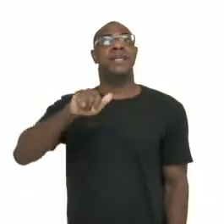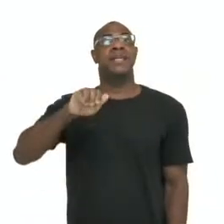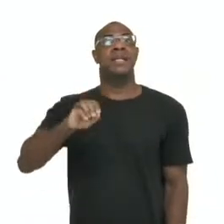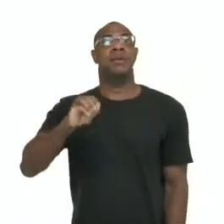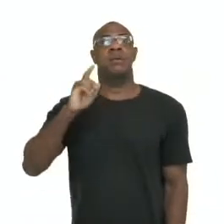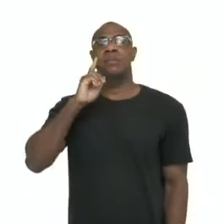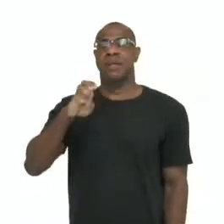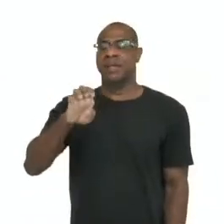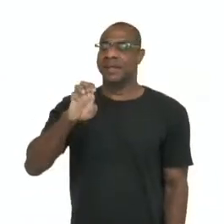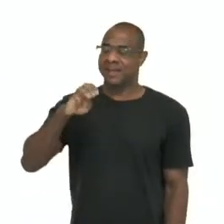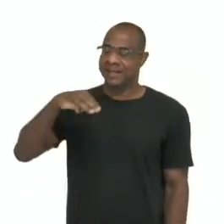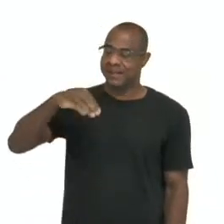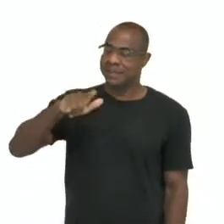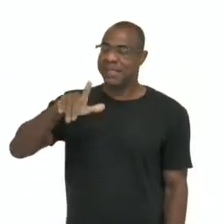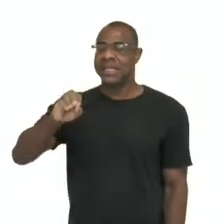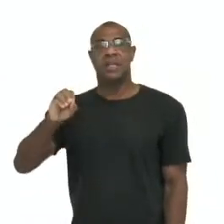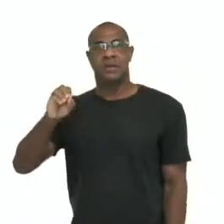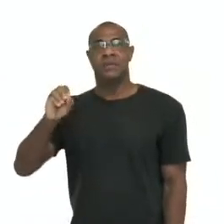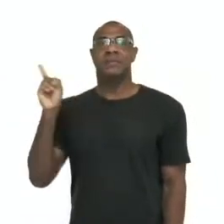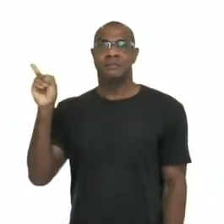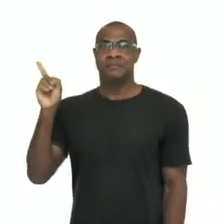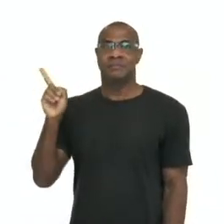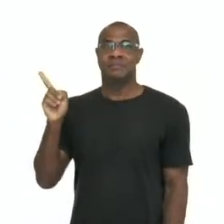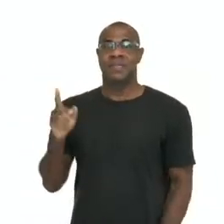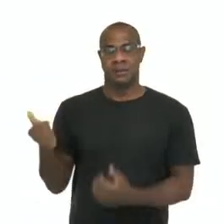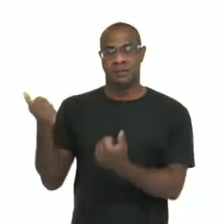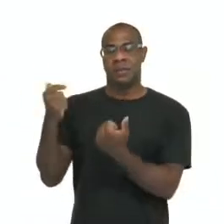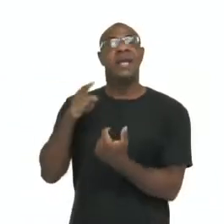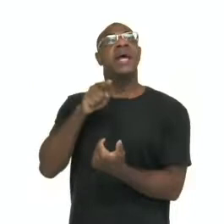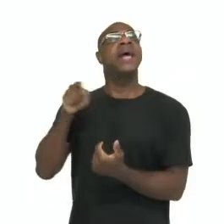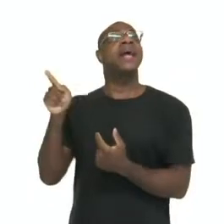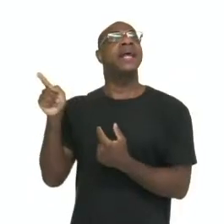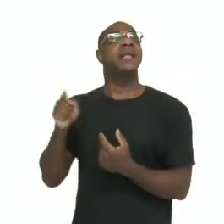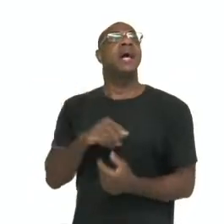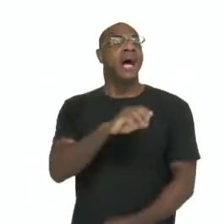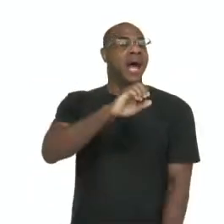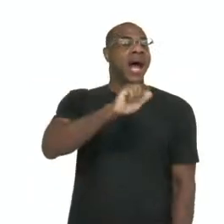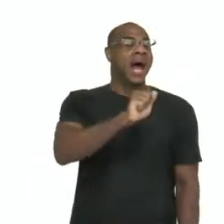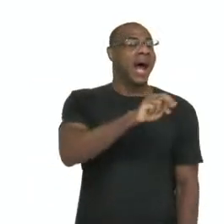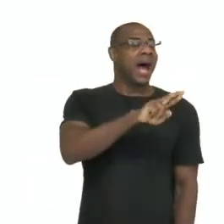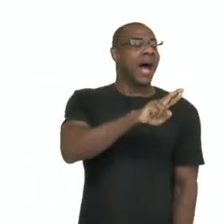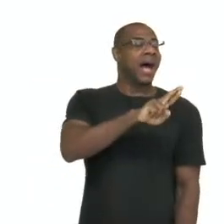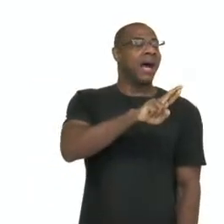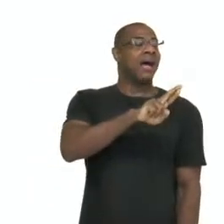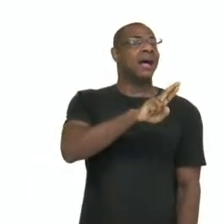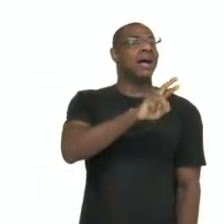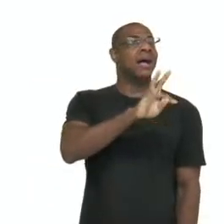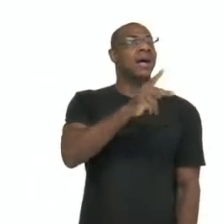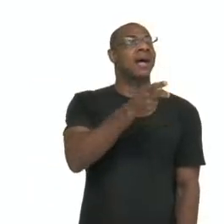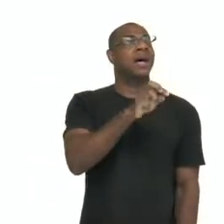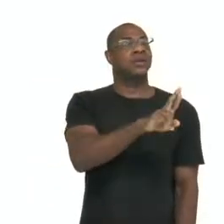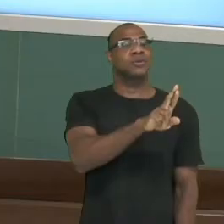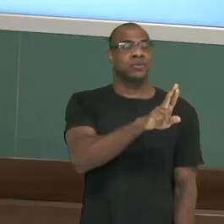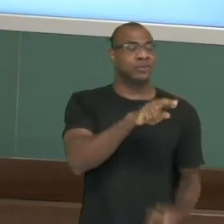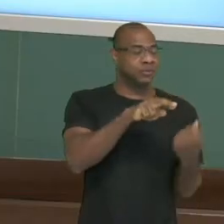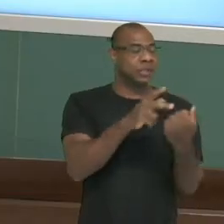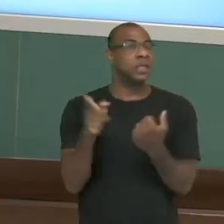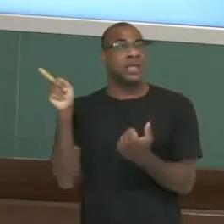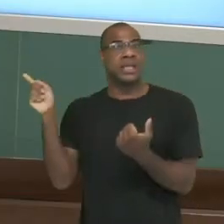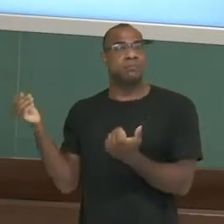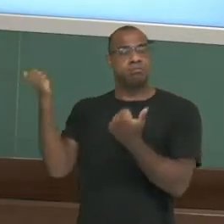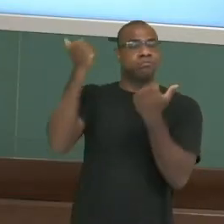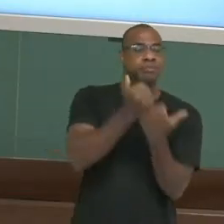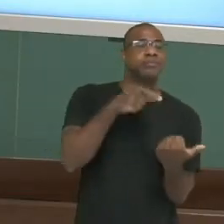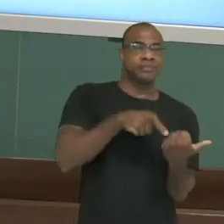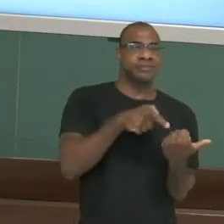de 1969. Ele substituiu o Arthur da Costa e Silva e se tornou o terceiro presidente militar do